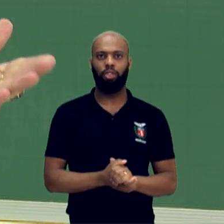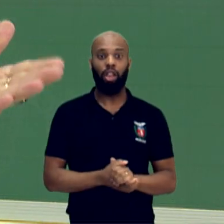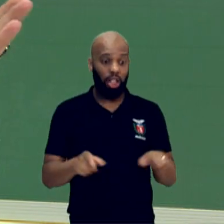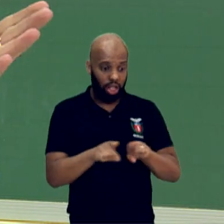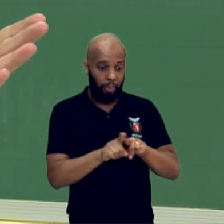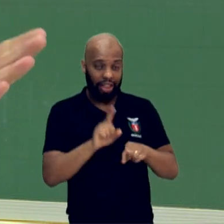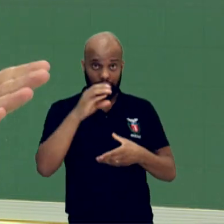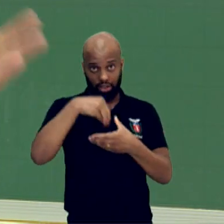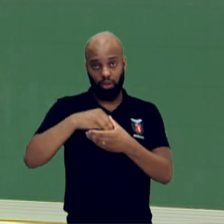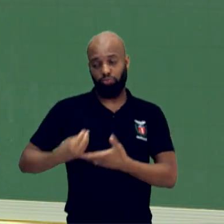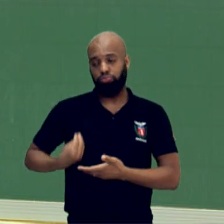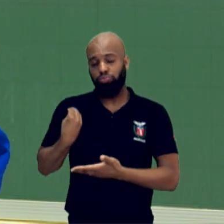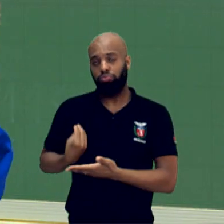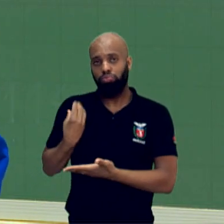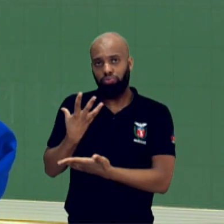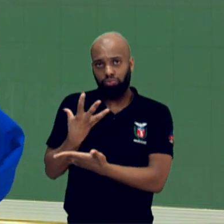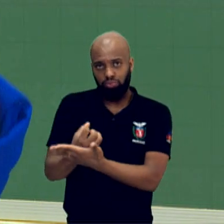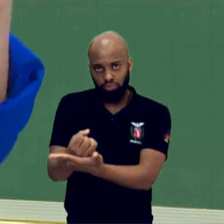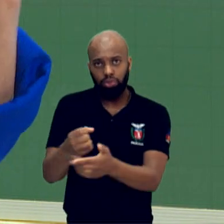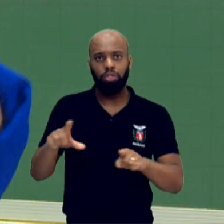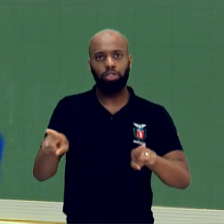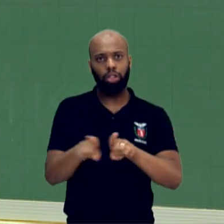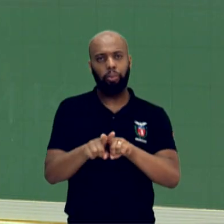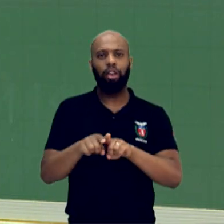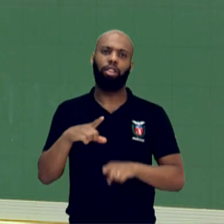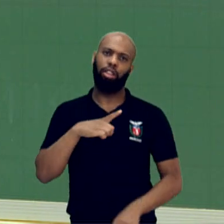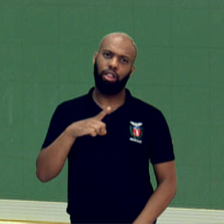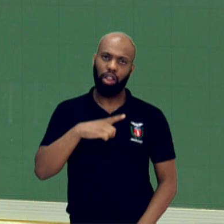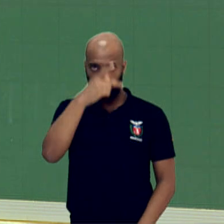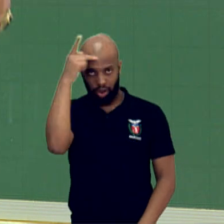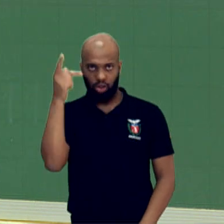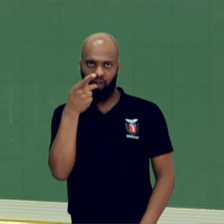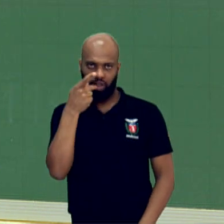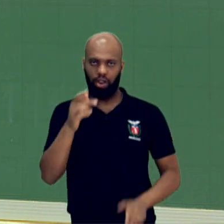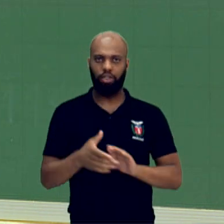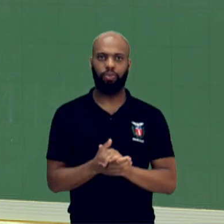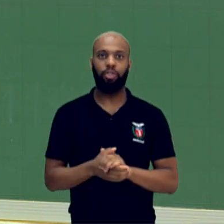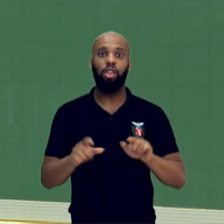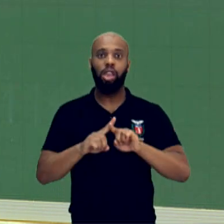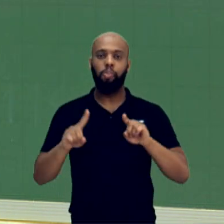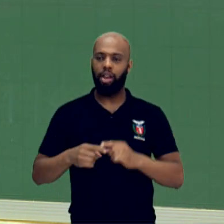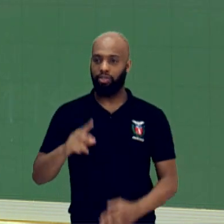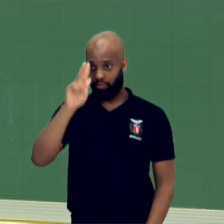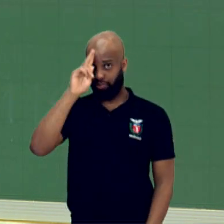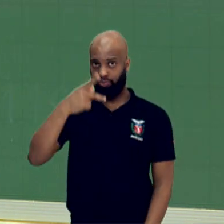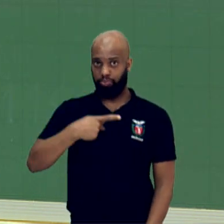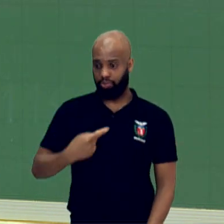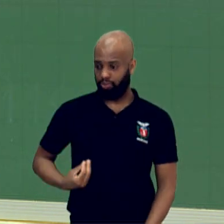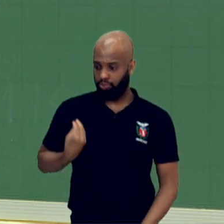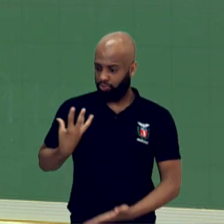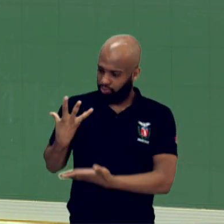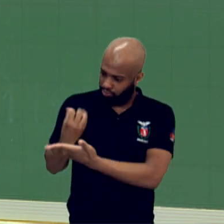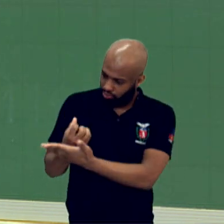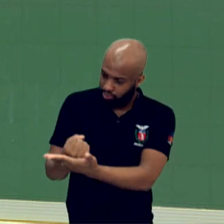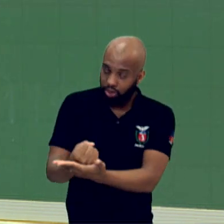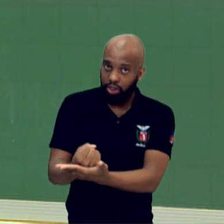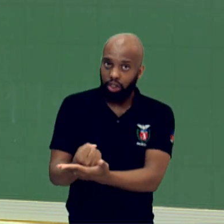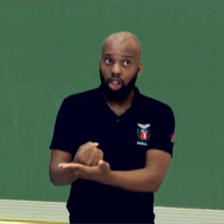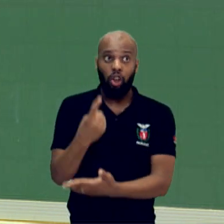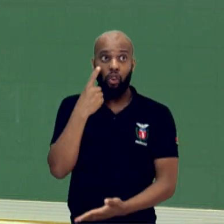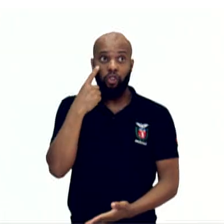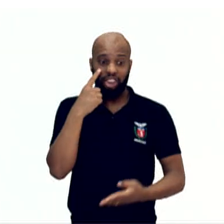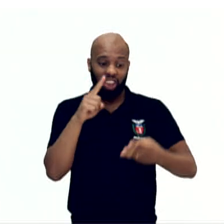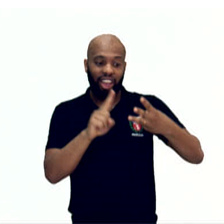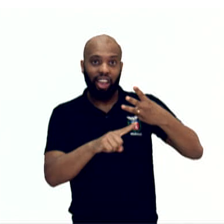Na biografia também tem fatos importantes da vida da pessoa que está falando, mas na autobiografia, preste atenção no 3, que já